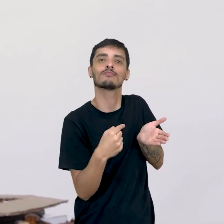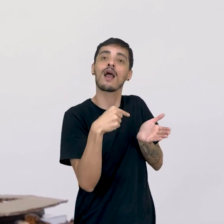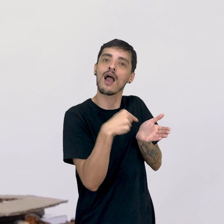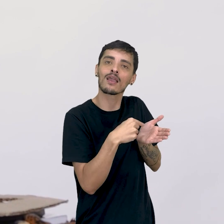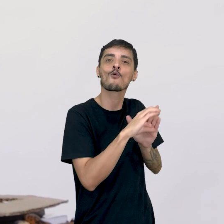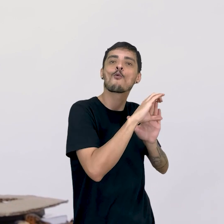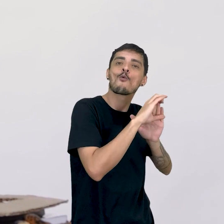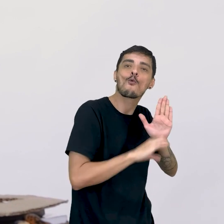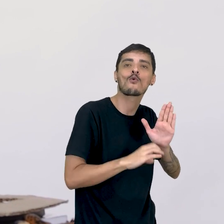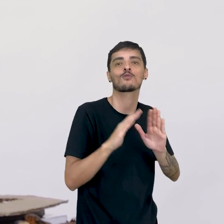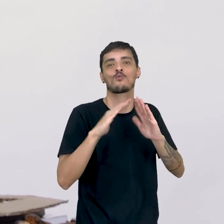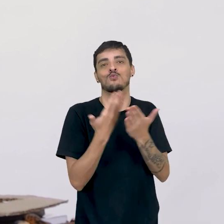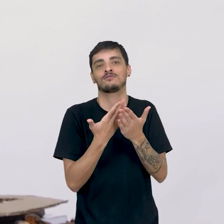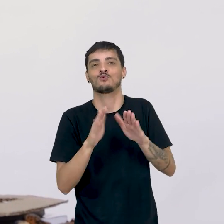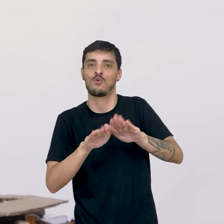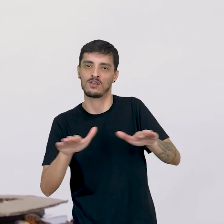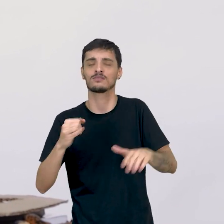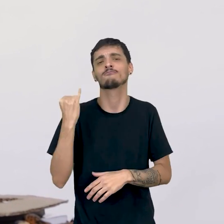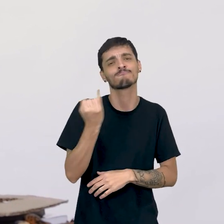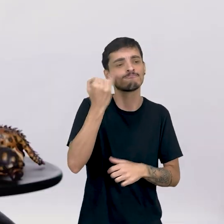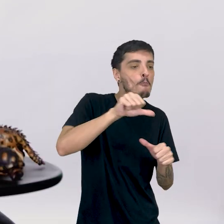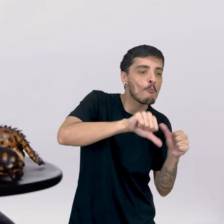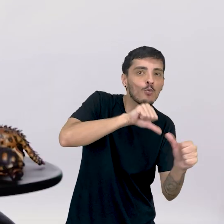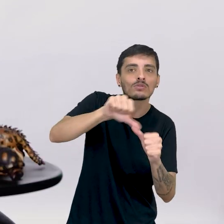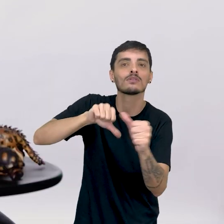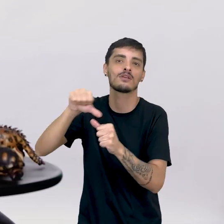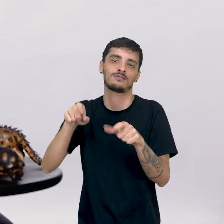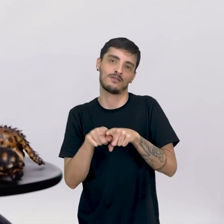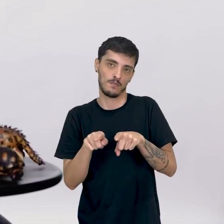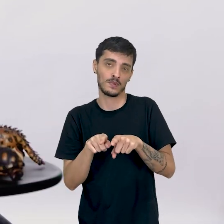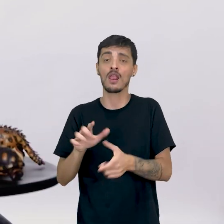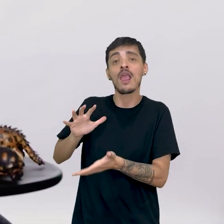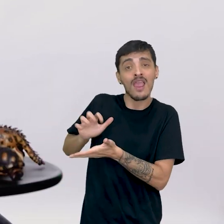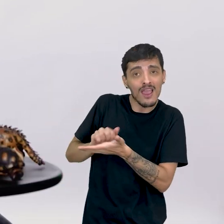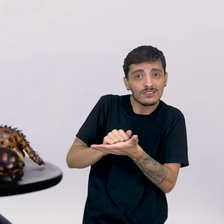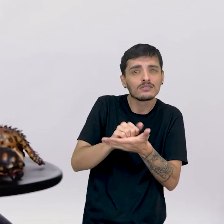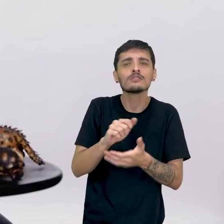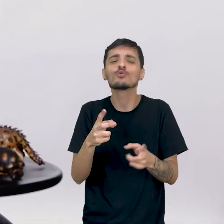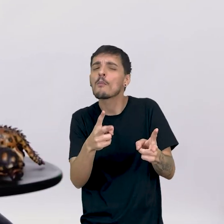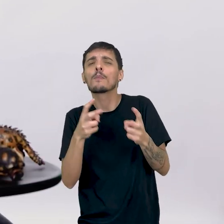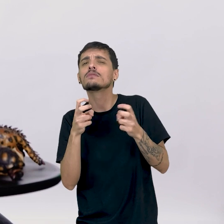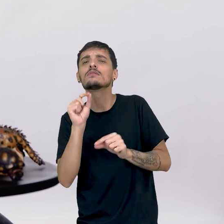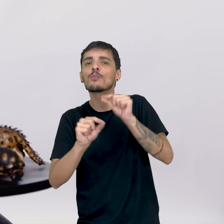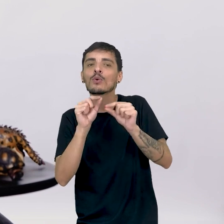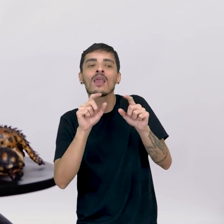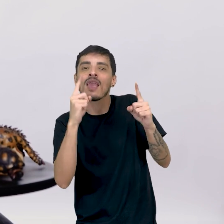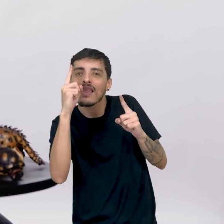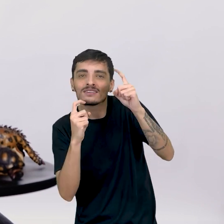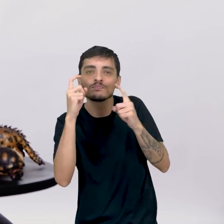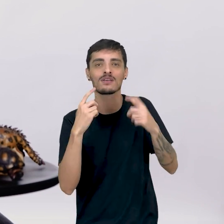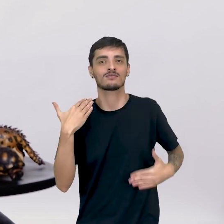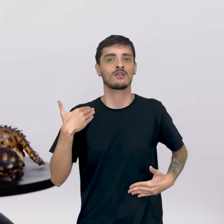dimensões do currículo da escola de educação infantil. Os registros feitos pelos olhos, pelo olhar, pelos modos de ver